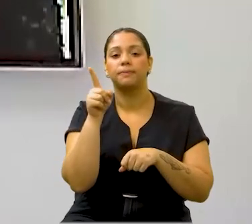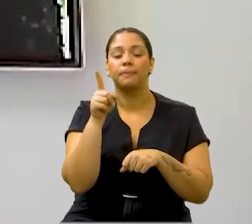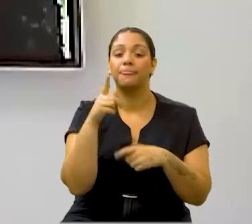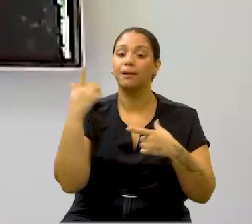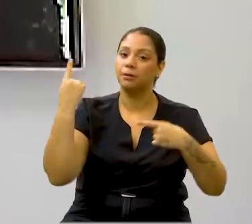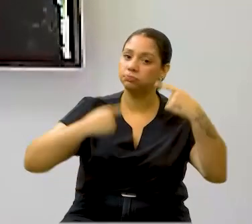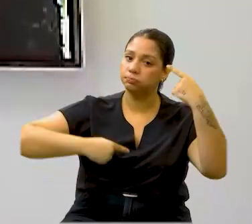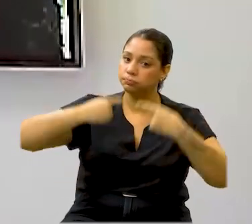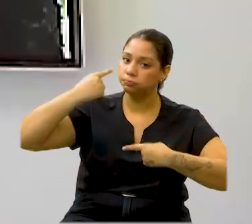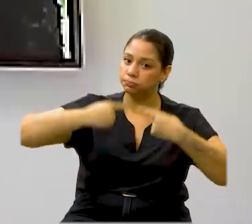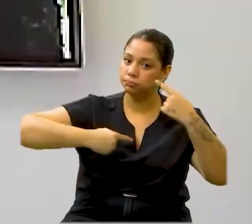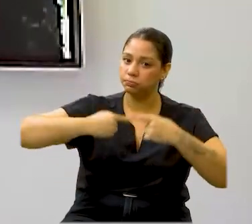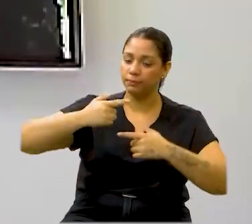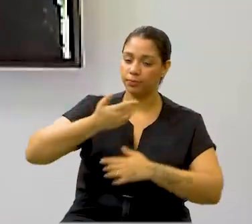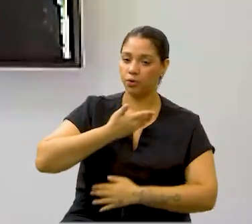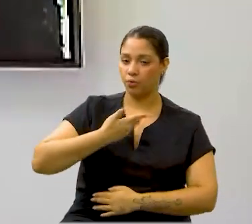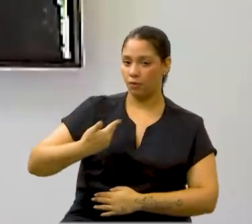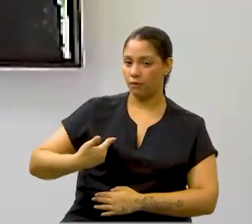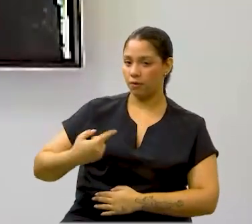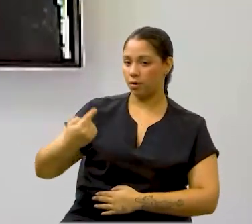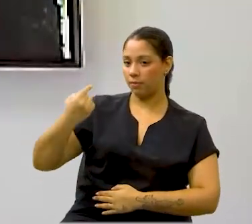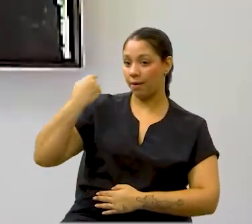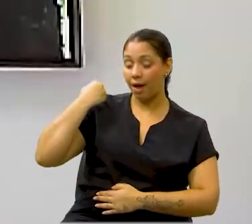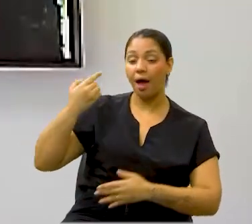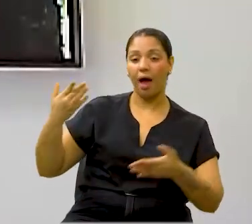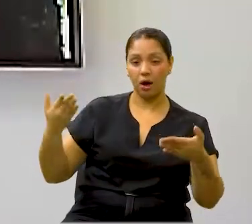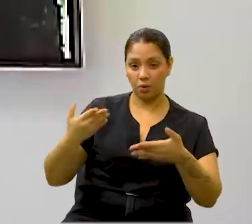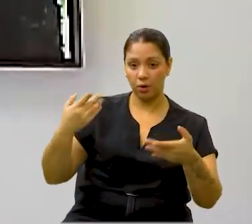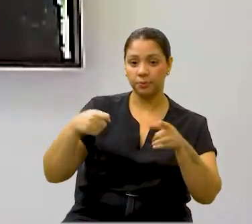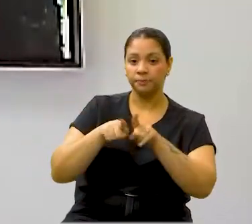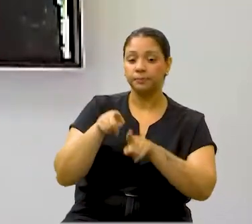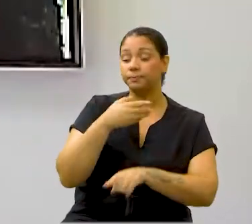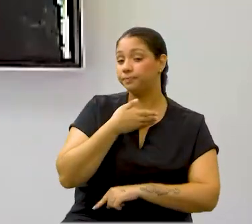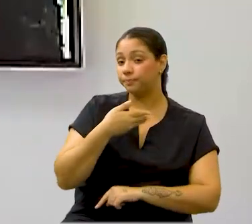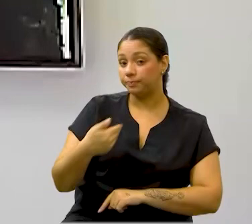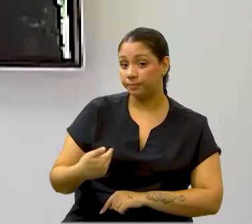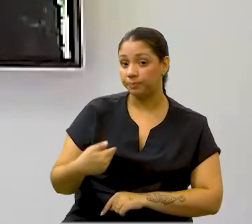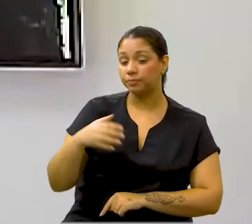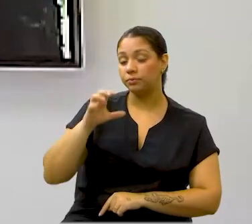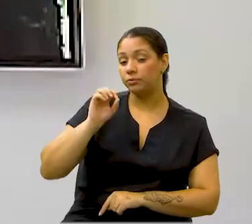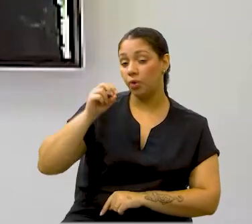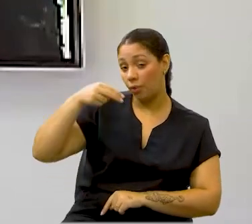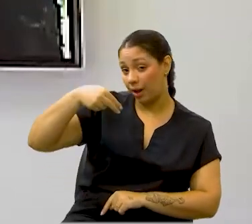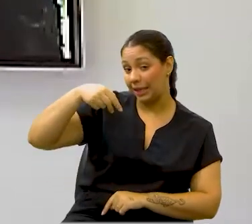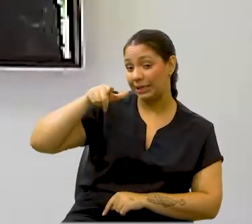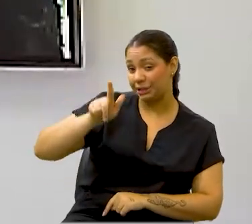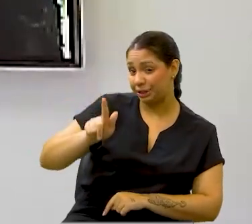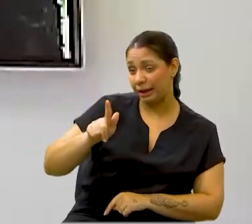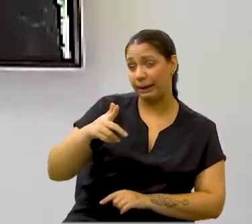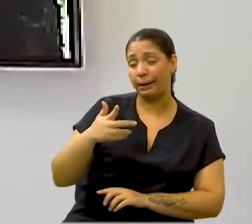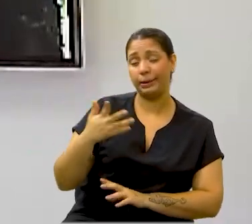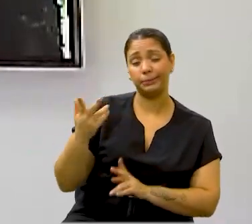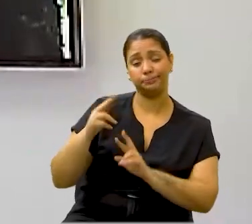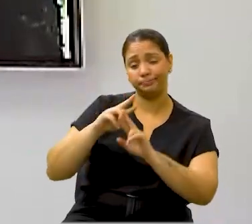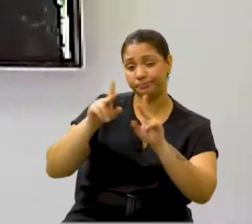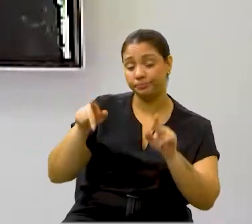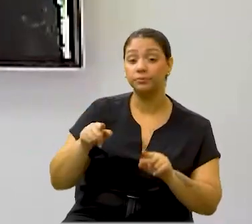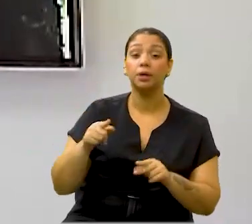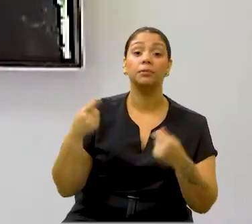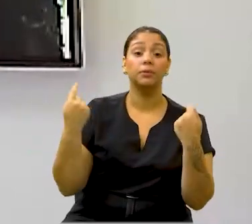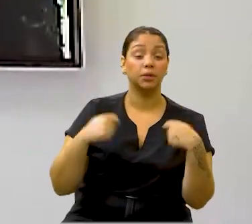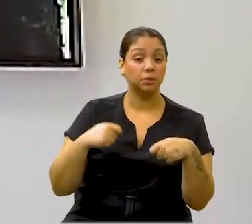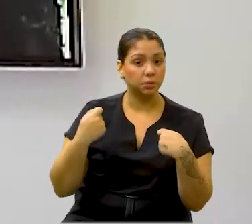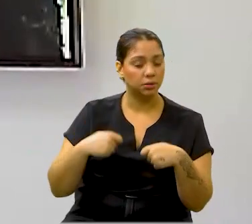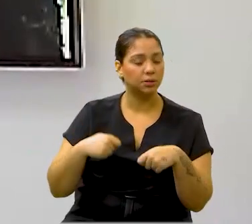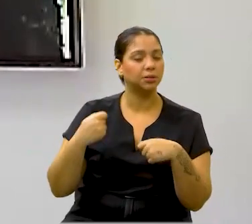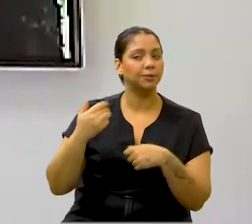Então, uma discussão que teve muito do governo passado, desse governo, da questão das ONGs, tudo isso